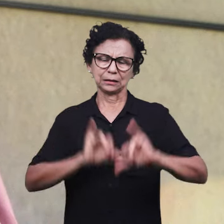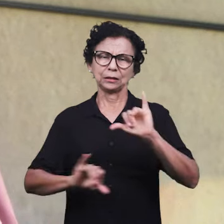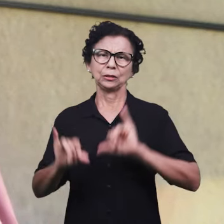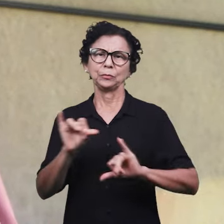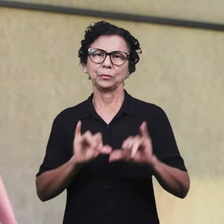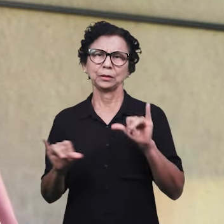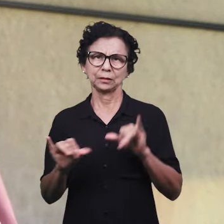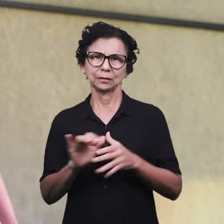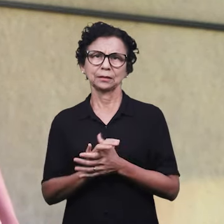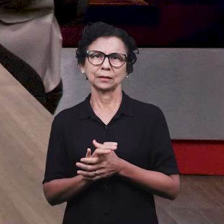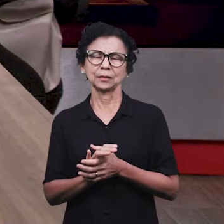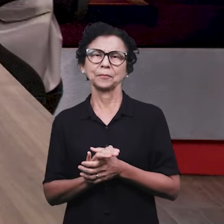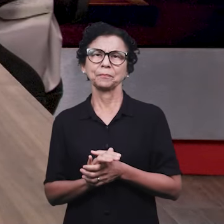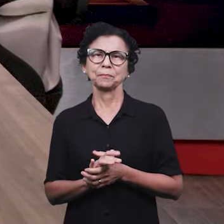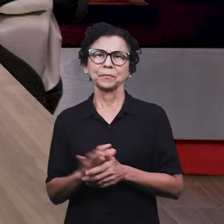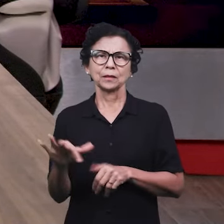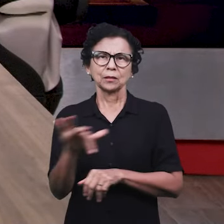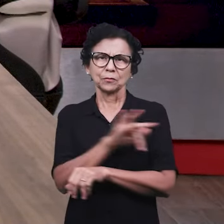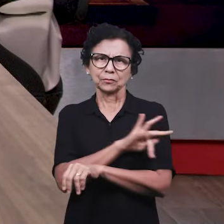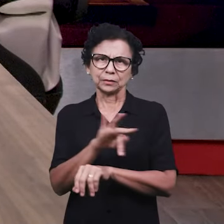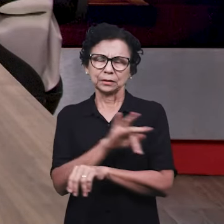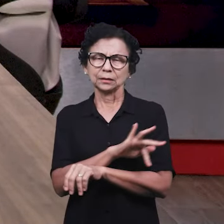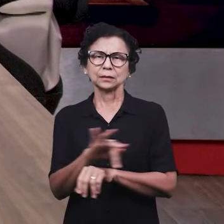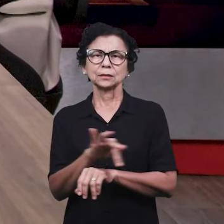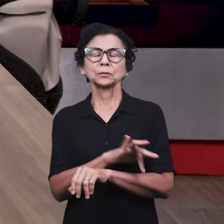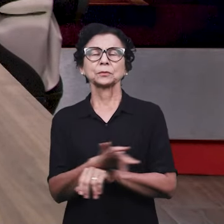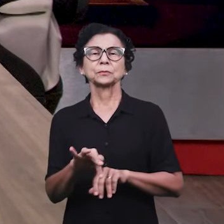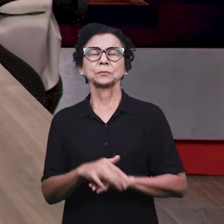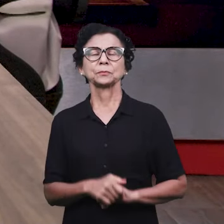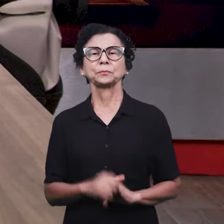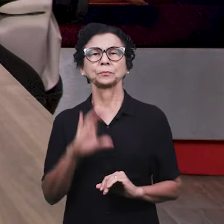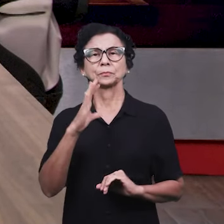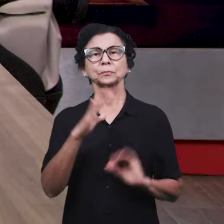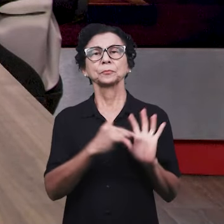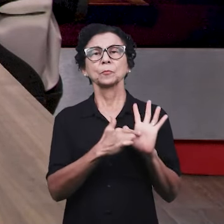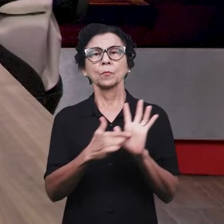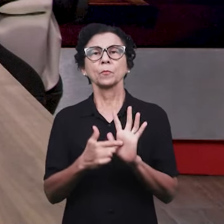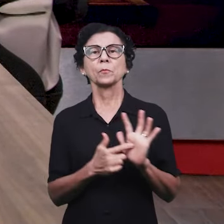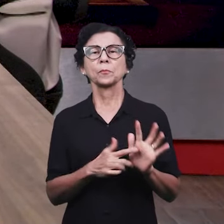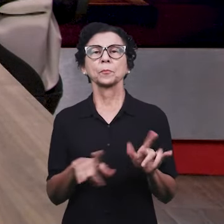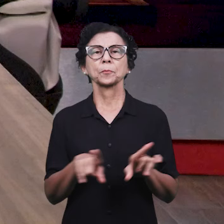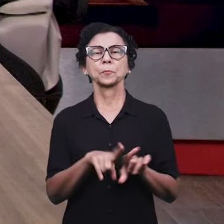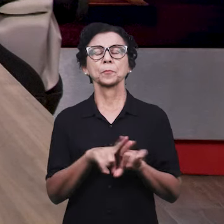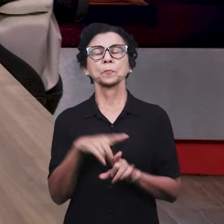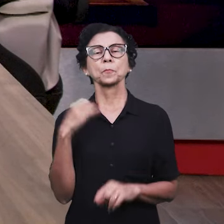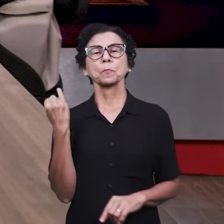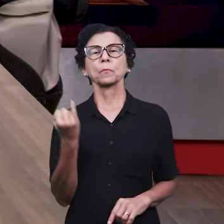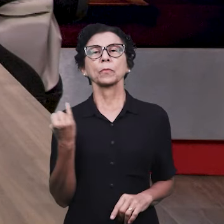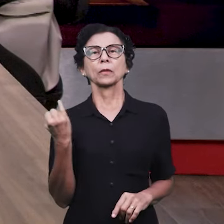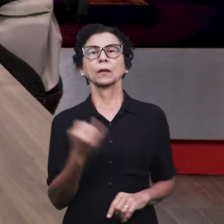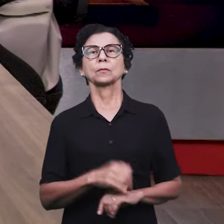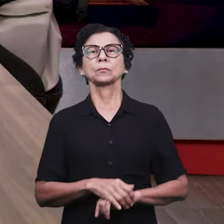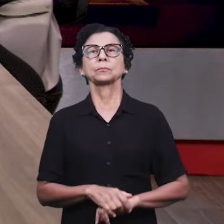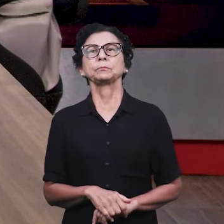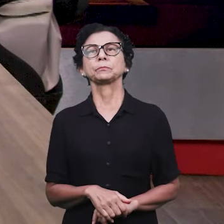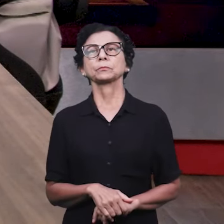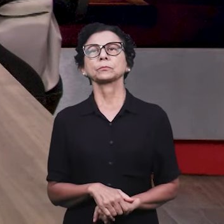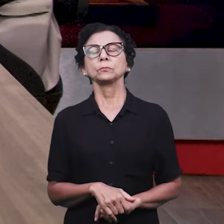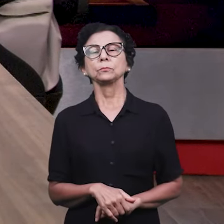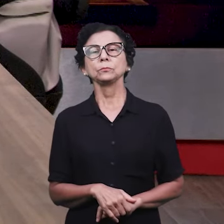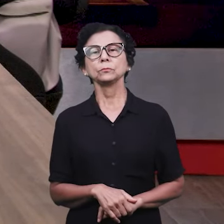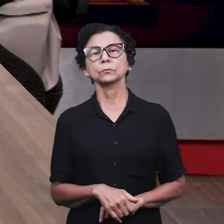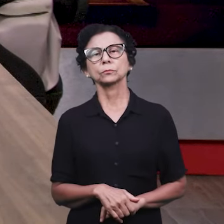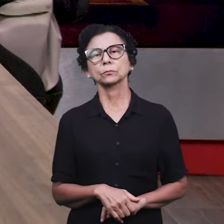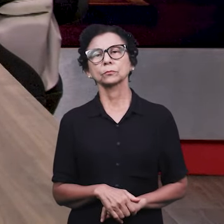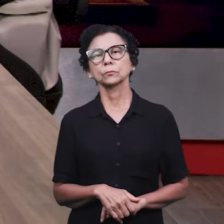hoje mostra. Há um ponto muito importante também com relação do